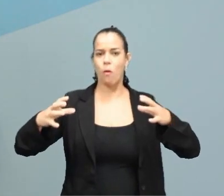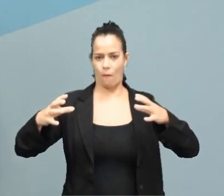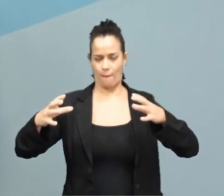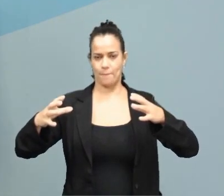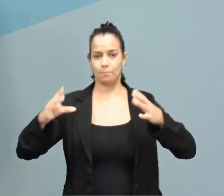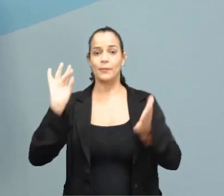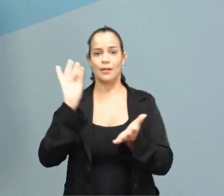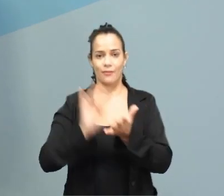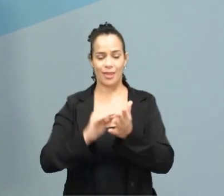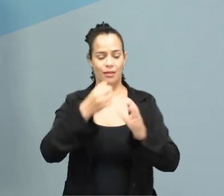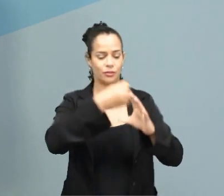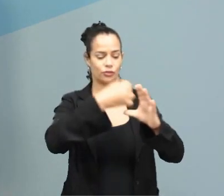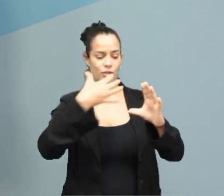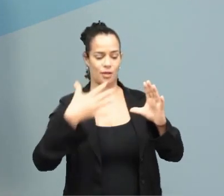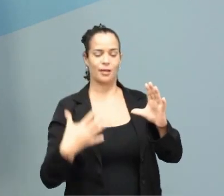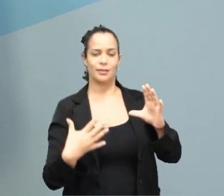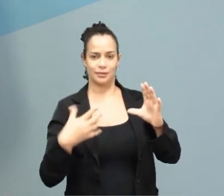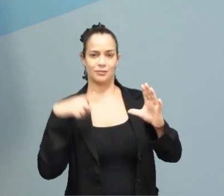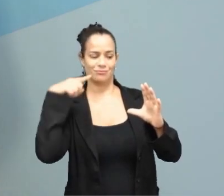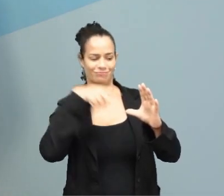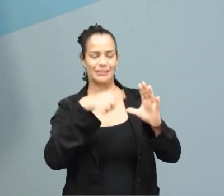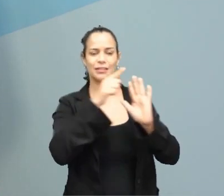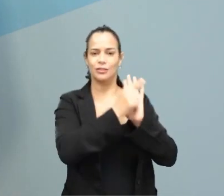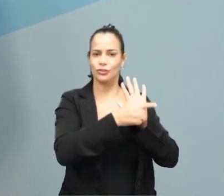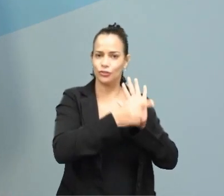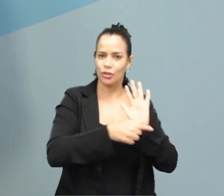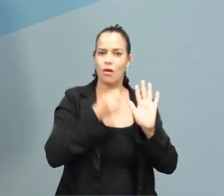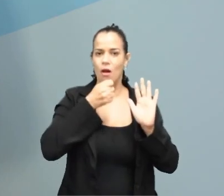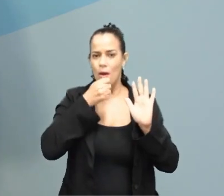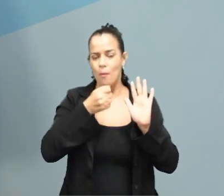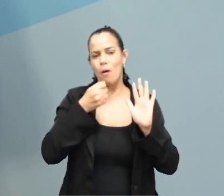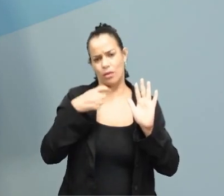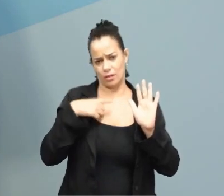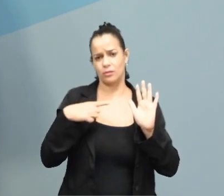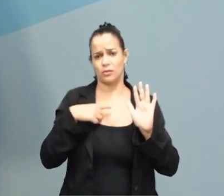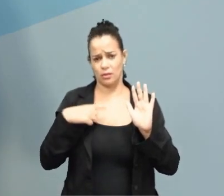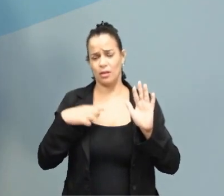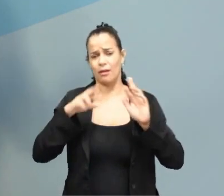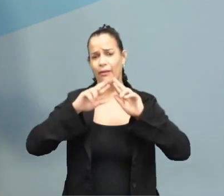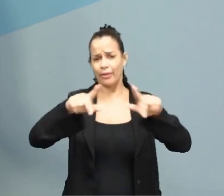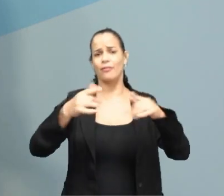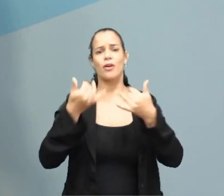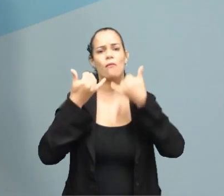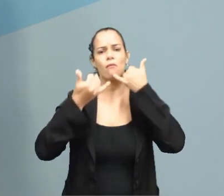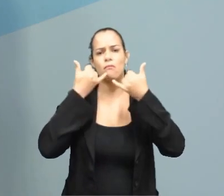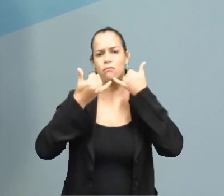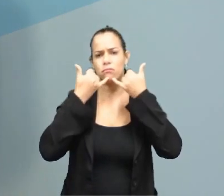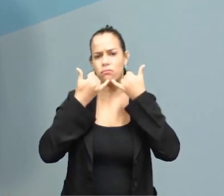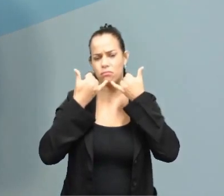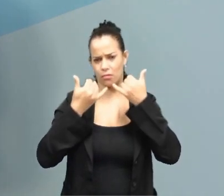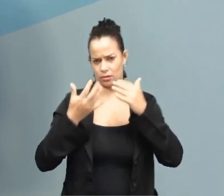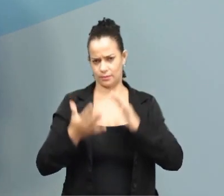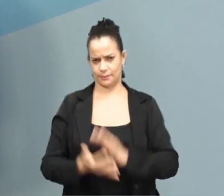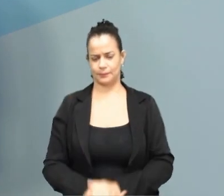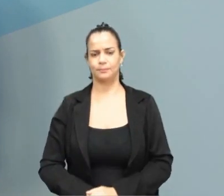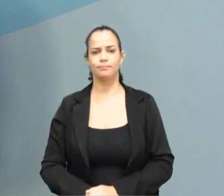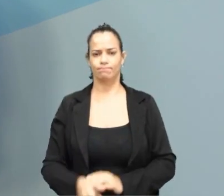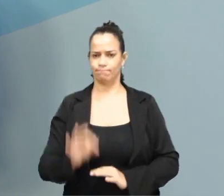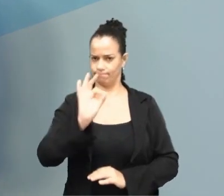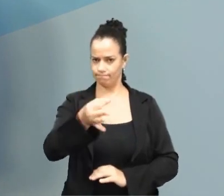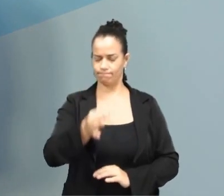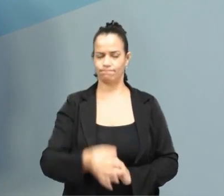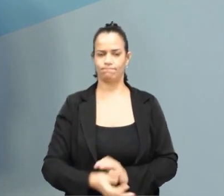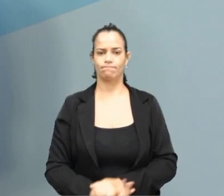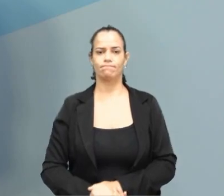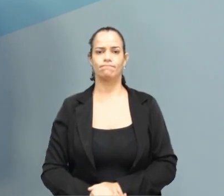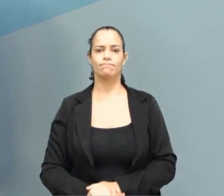verdade, as características que esse gênero reportagem carrega, que difere do gênero textual notícia, certo?